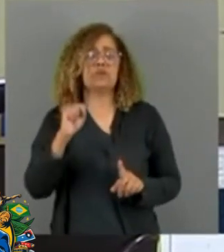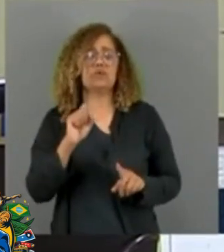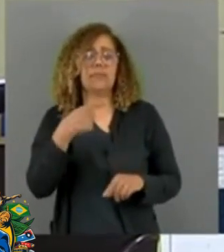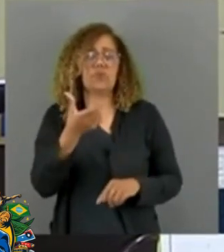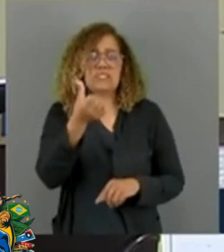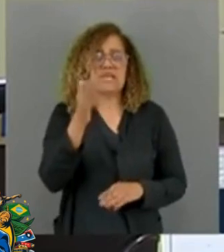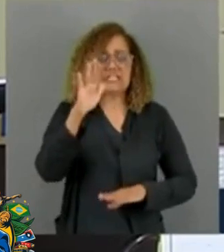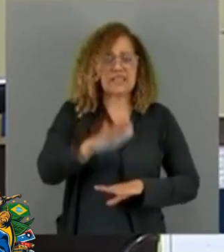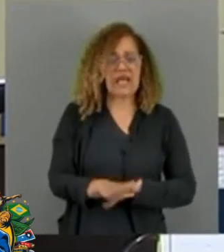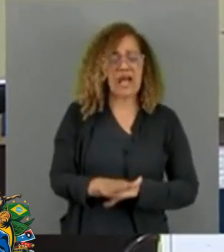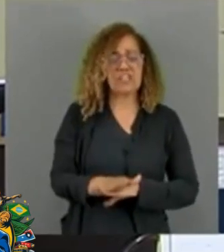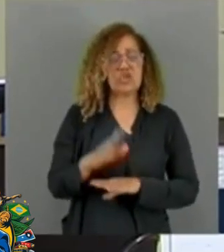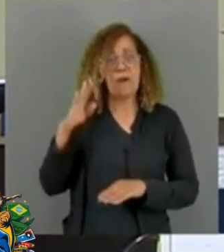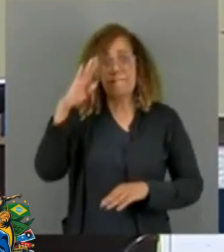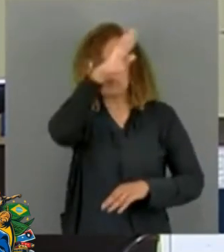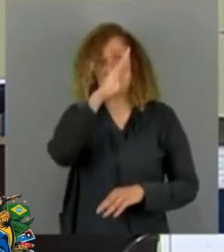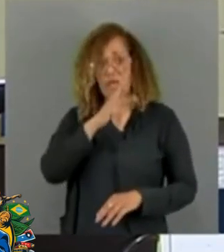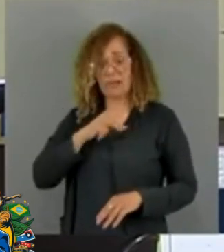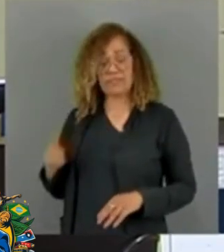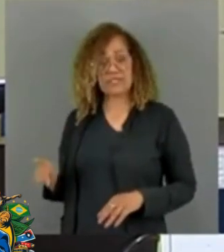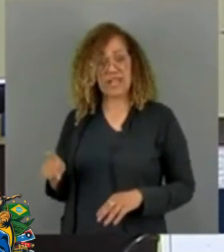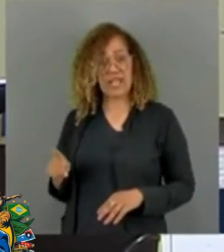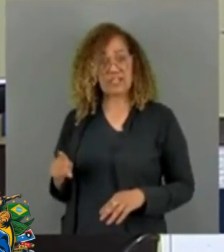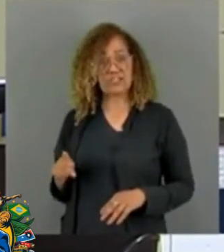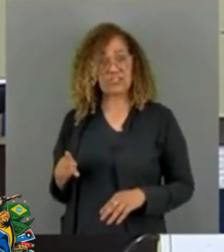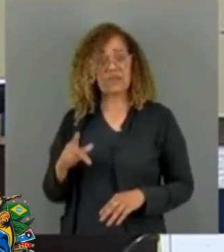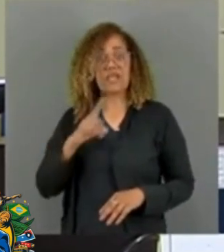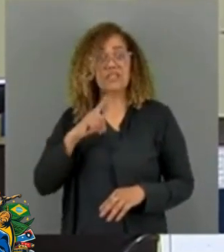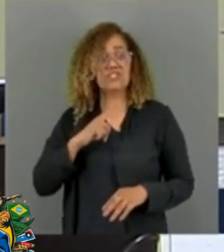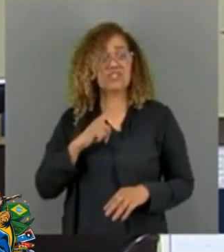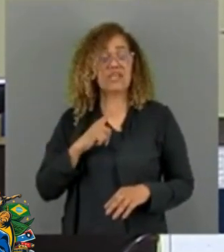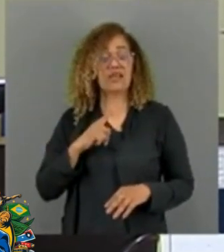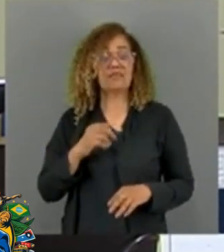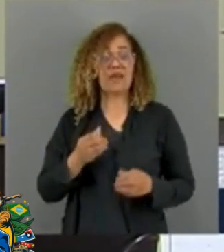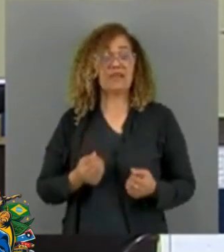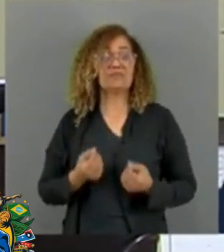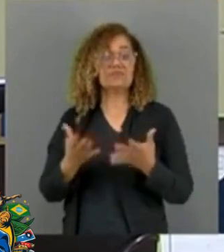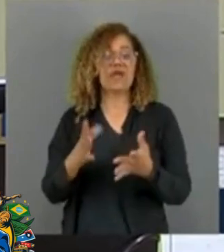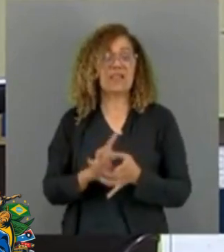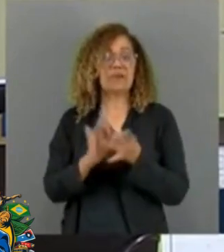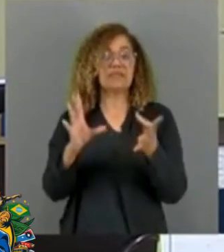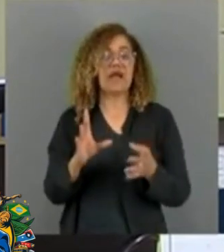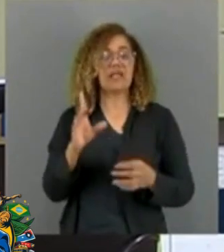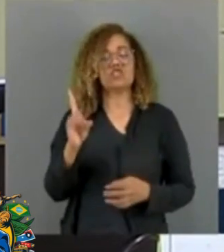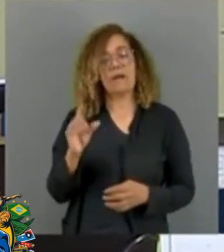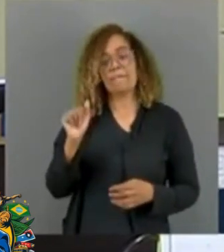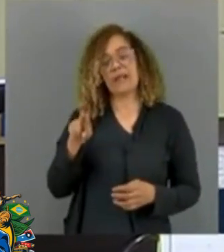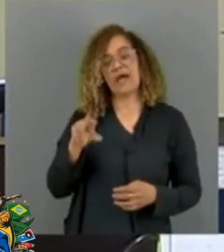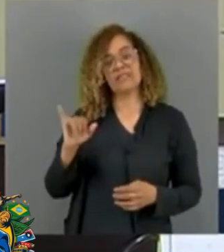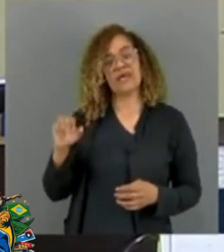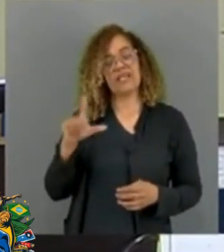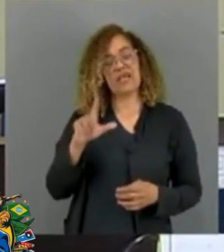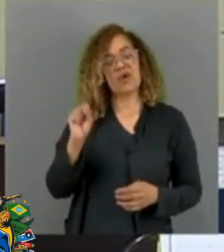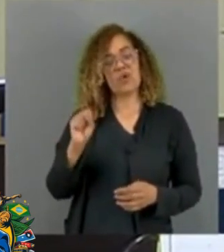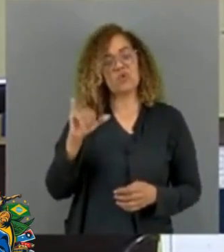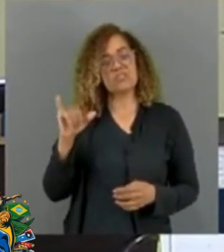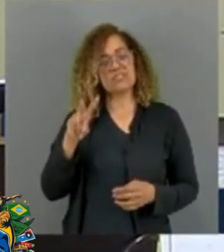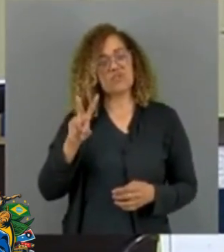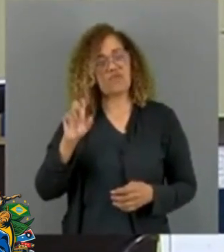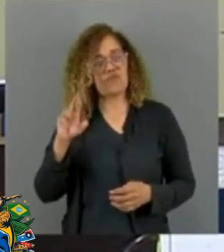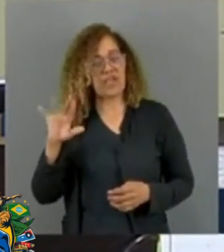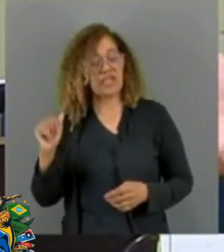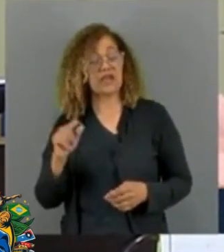tarde, o presidente Bolsonaro havia concedido a graça ao deputado Daniel Silveira. Na ponte do feriado, 22 de abril de